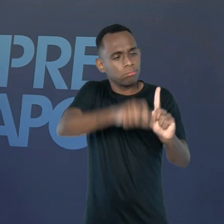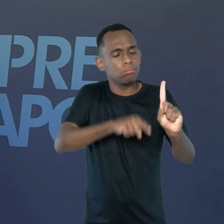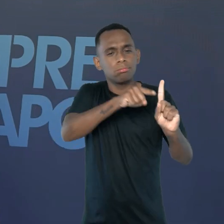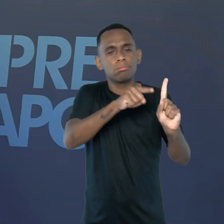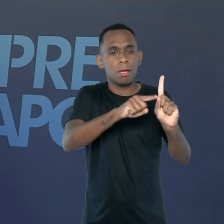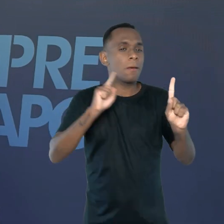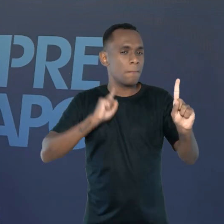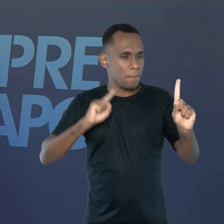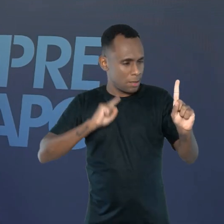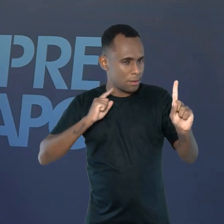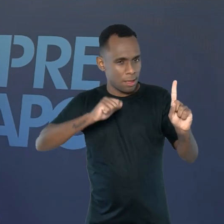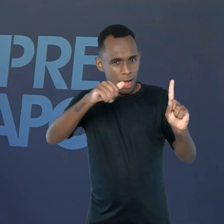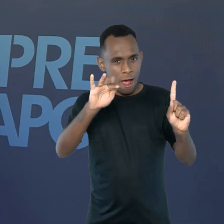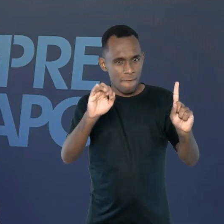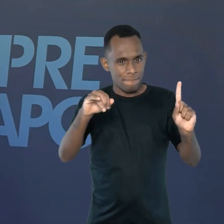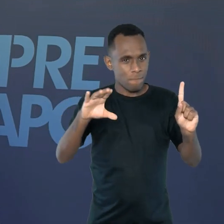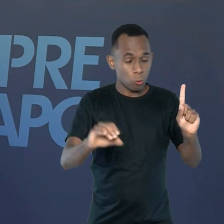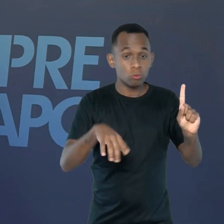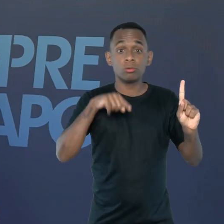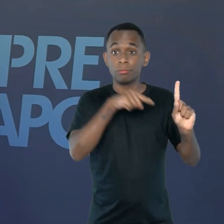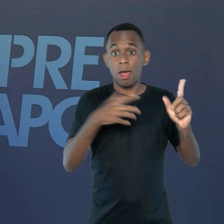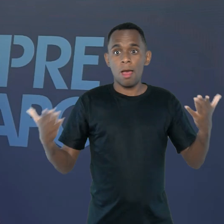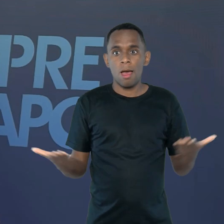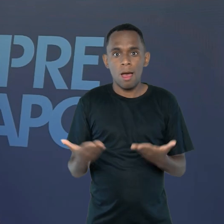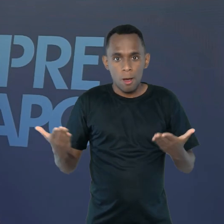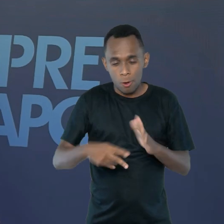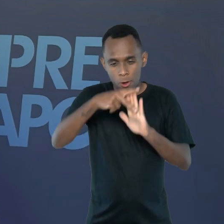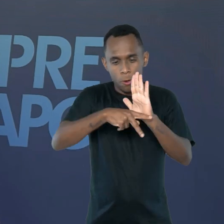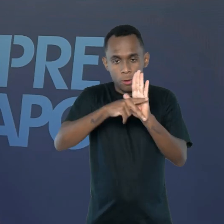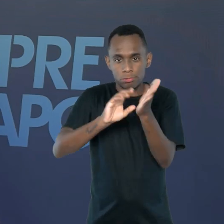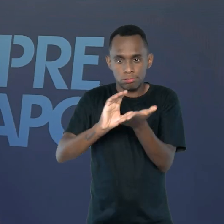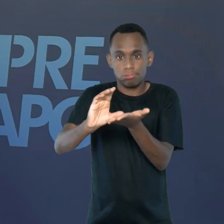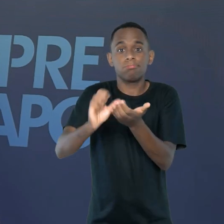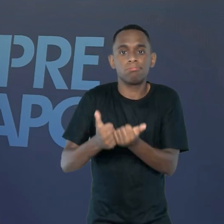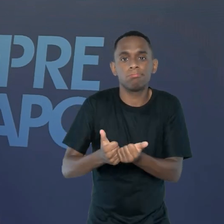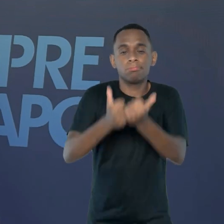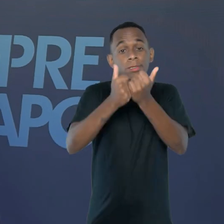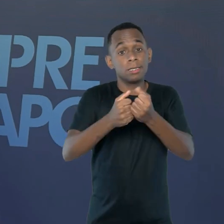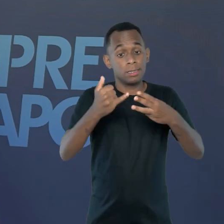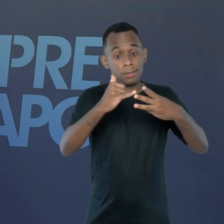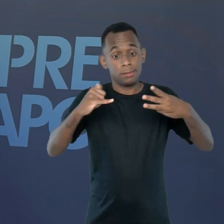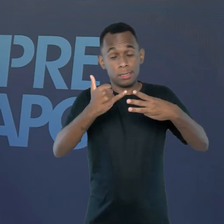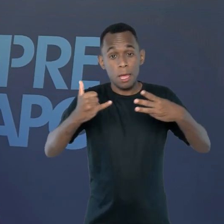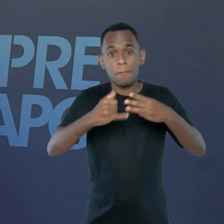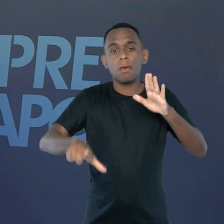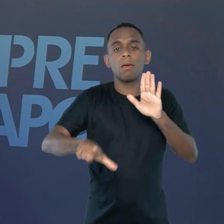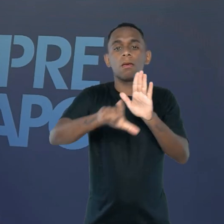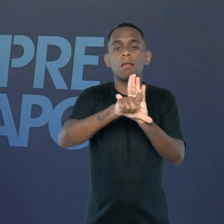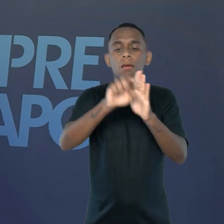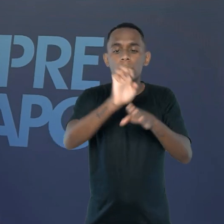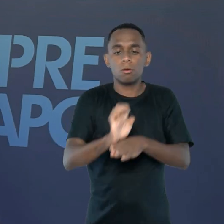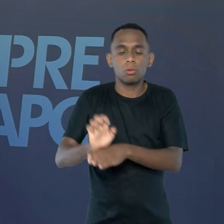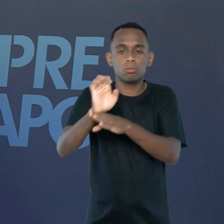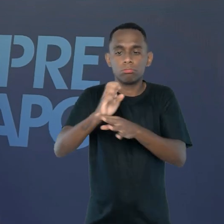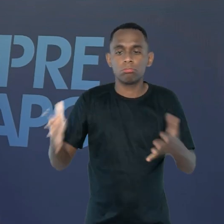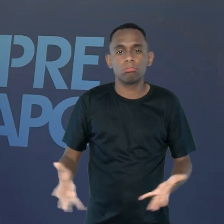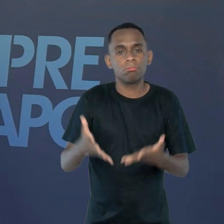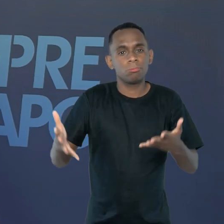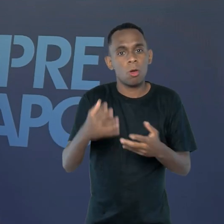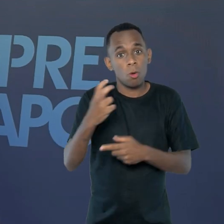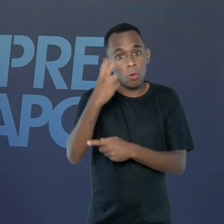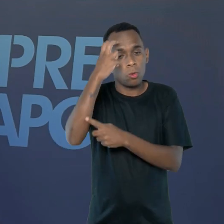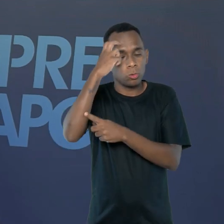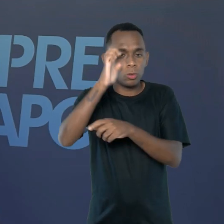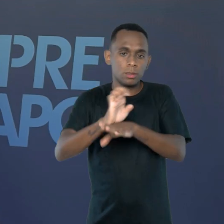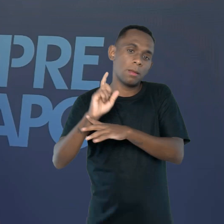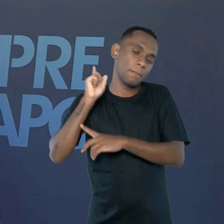jornalista mineiro Afonso Borges. Esta edição do projeto é patrocinada pela CEMIG, por meio da Lei Estadual de Incentivo à Cultura